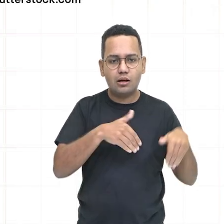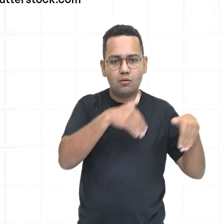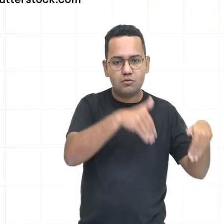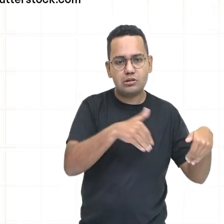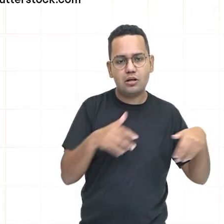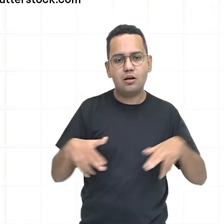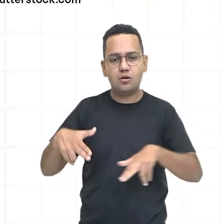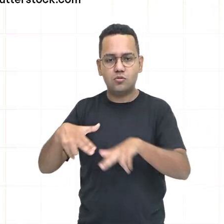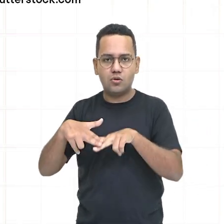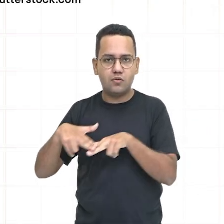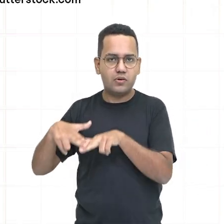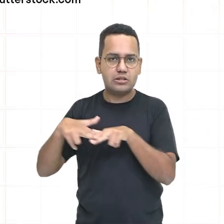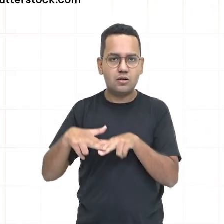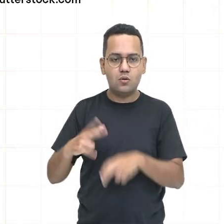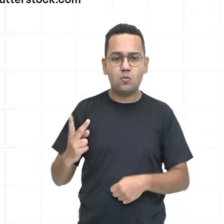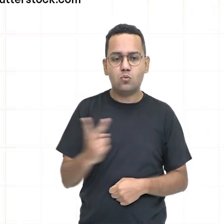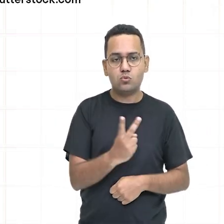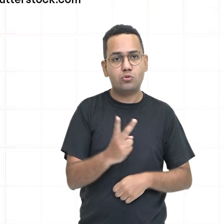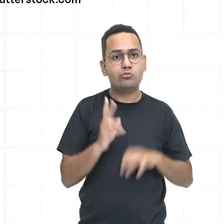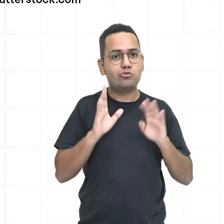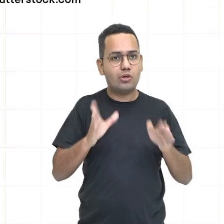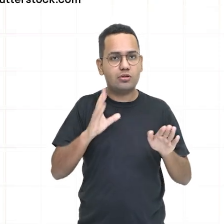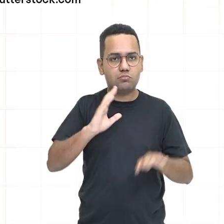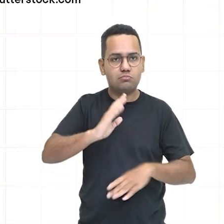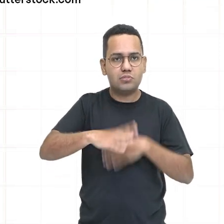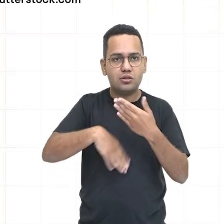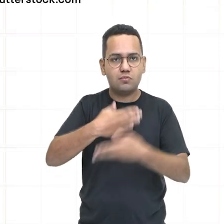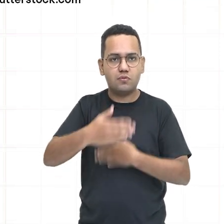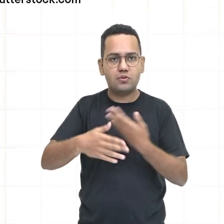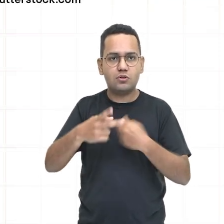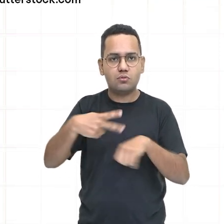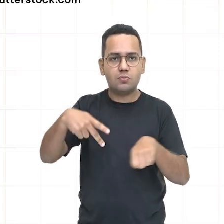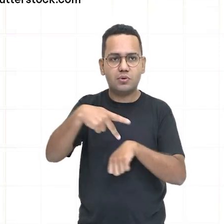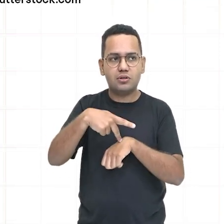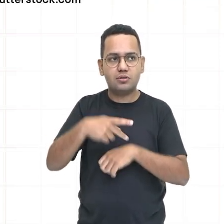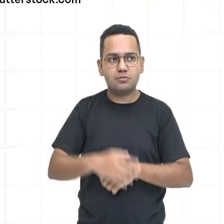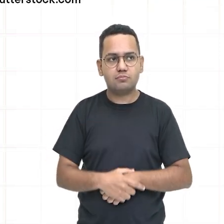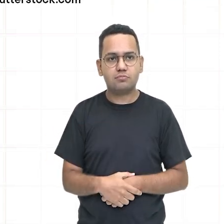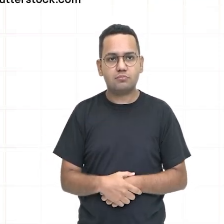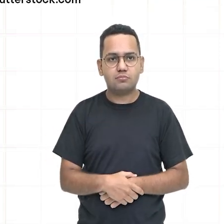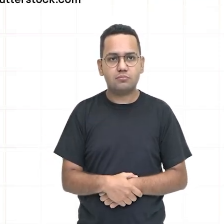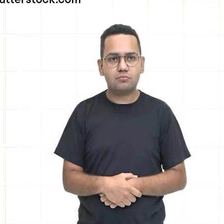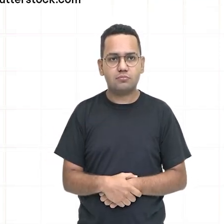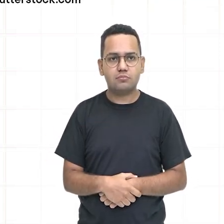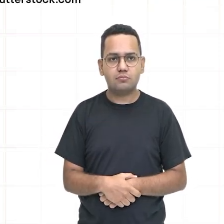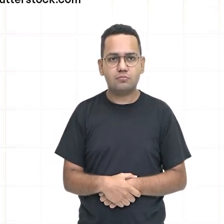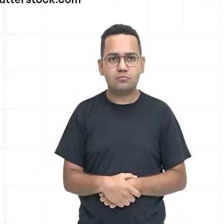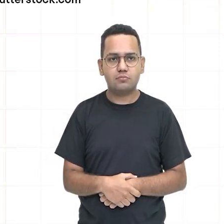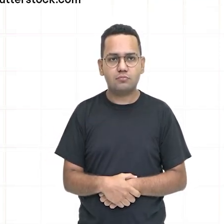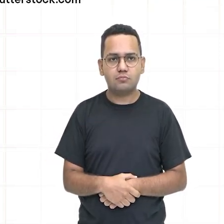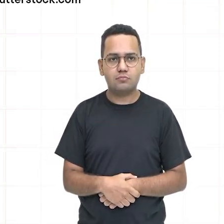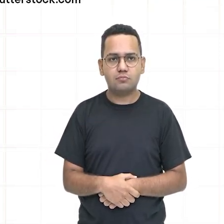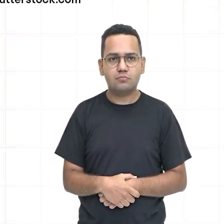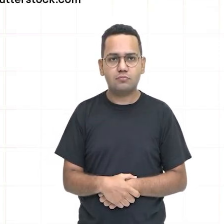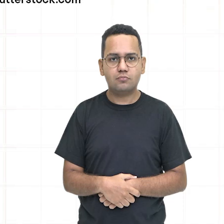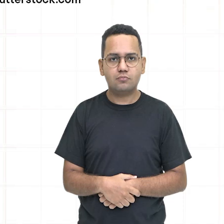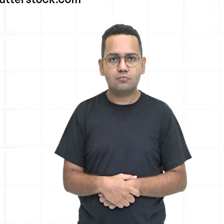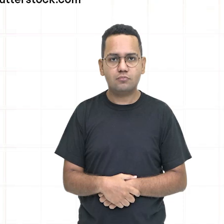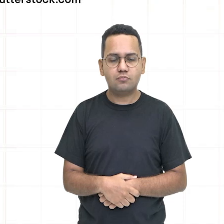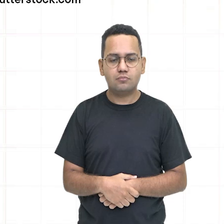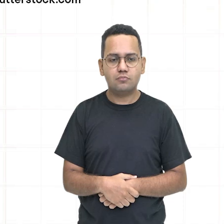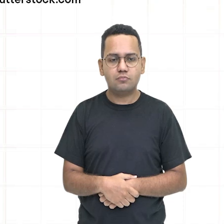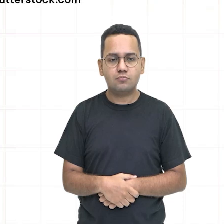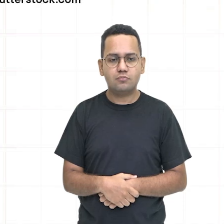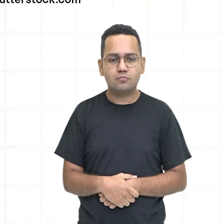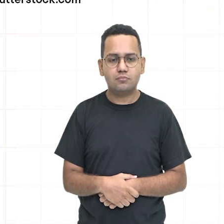Zelândia são dois países bastante desenvolvidos. Então, esta